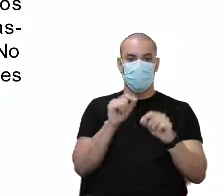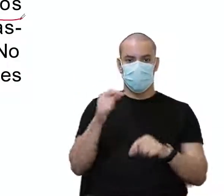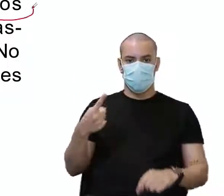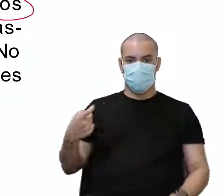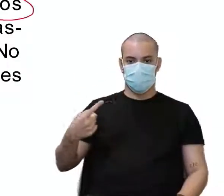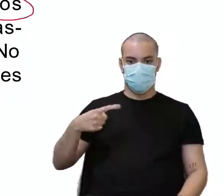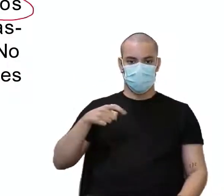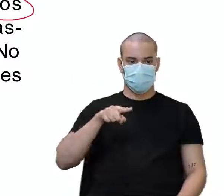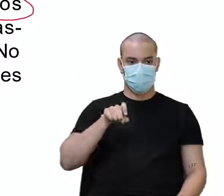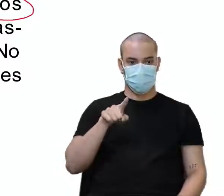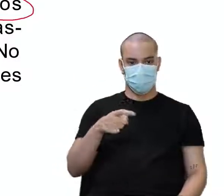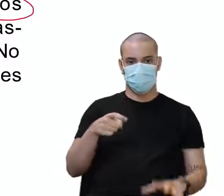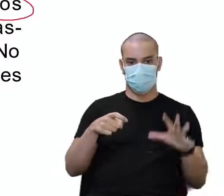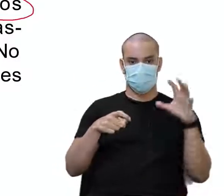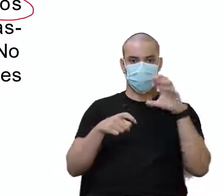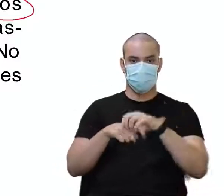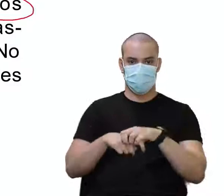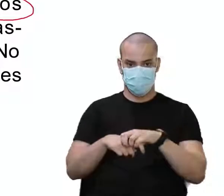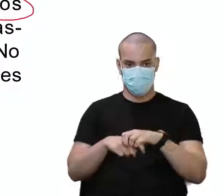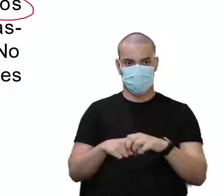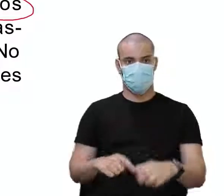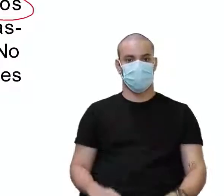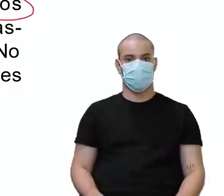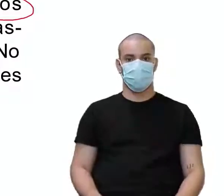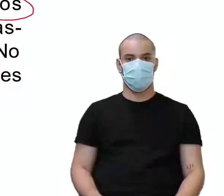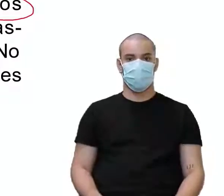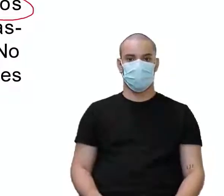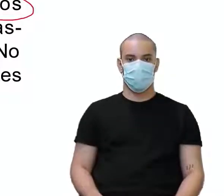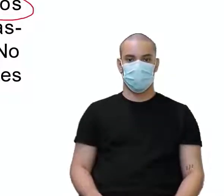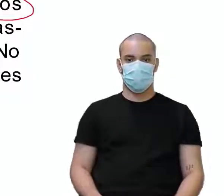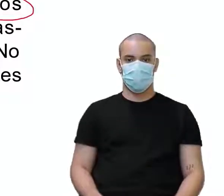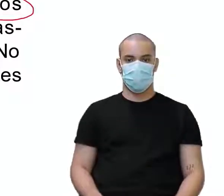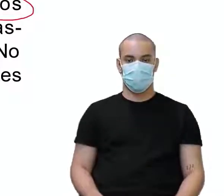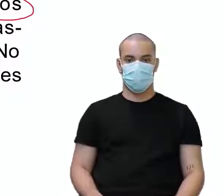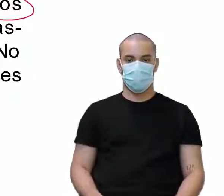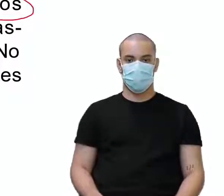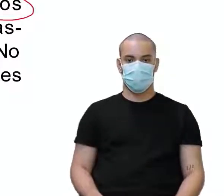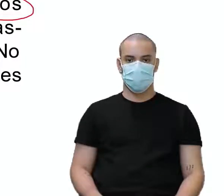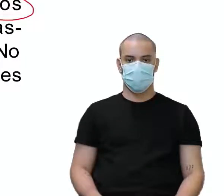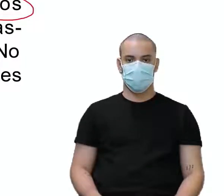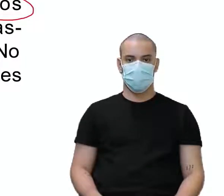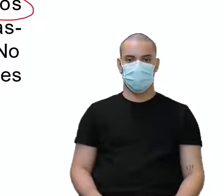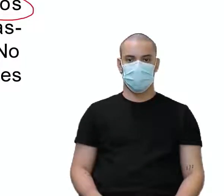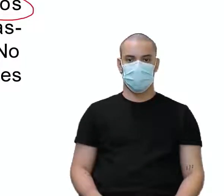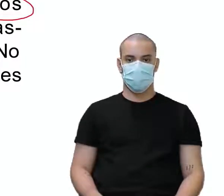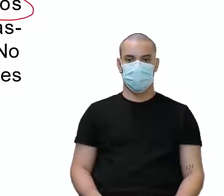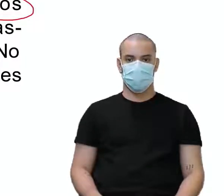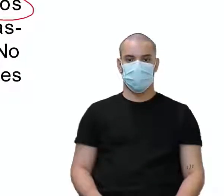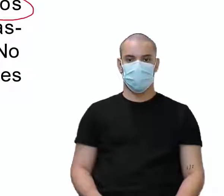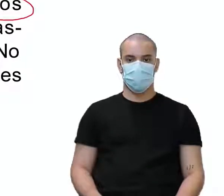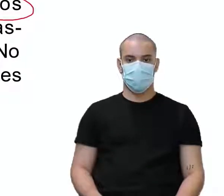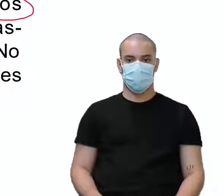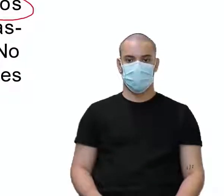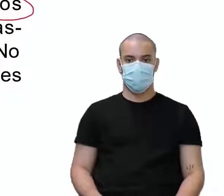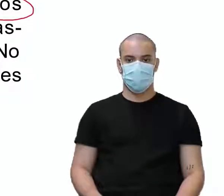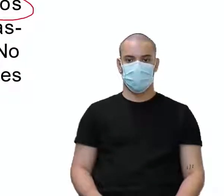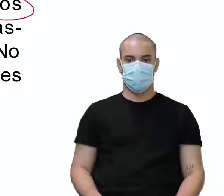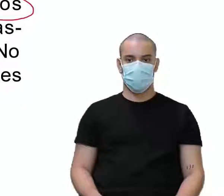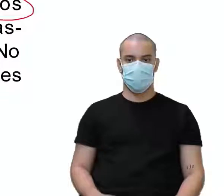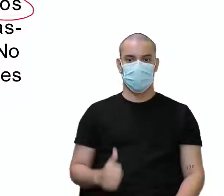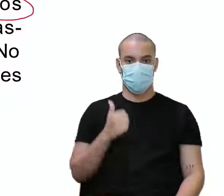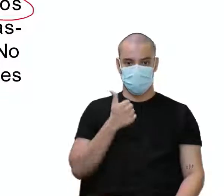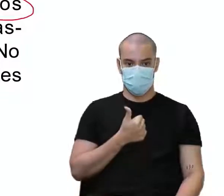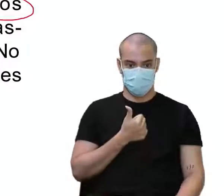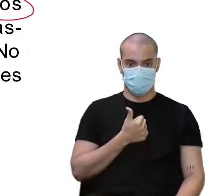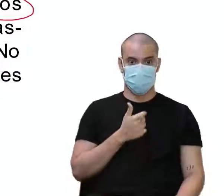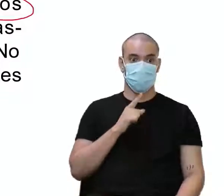dos copépodes. Então, aqui apareceu as águas vivas, ó. Vou colocar assim, tá? Para ficar mais fácil.